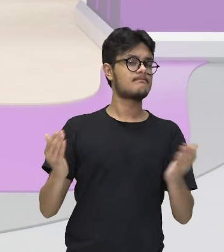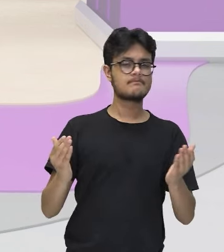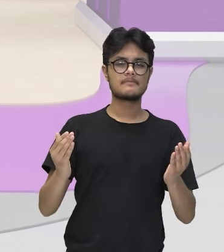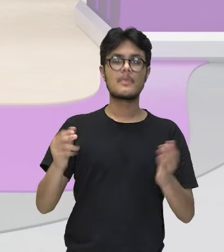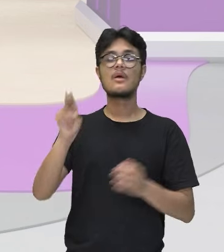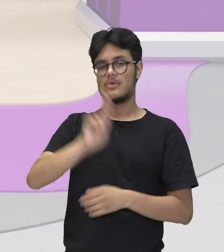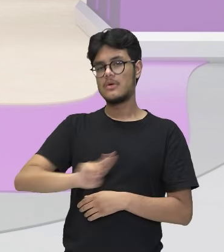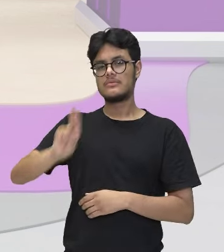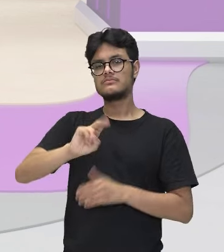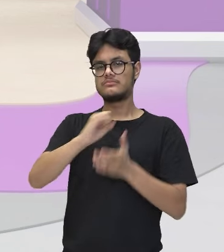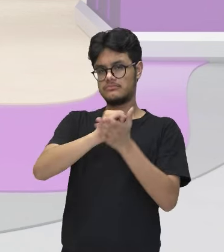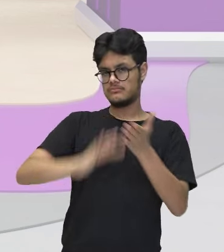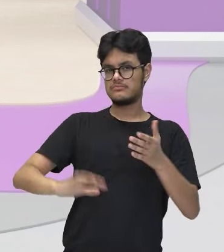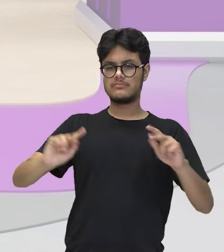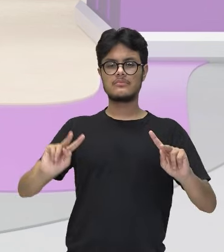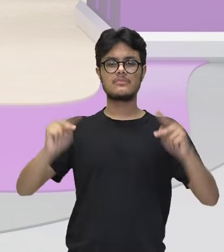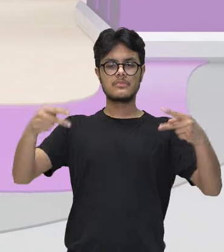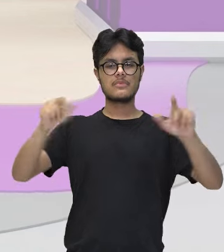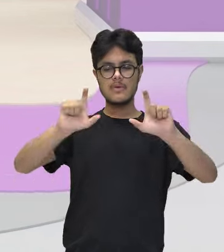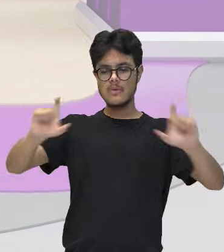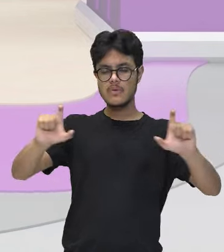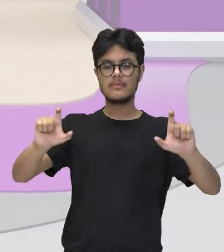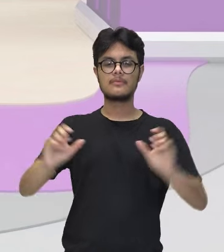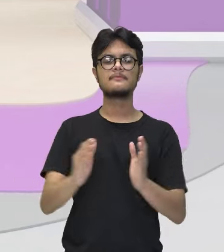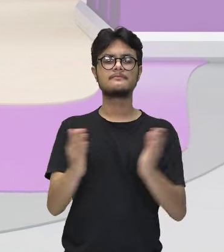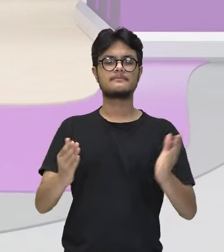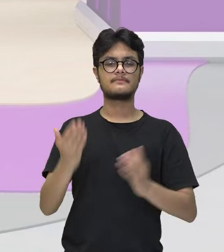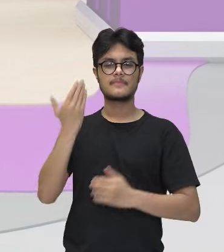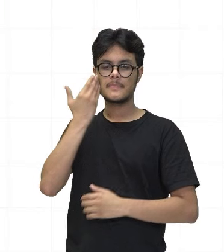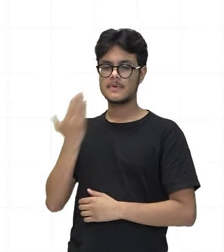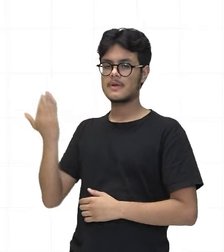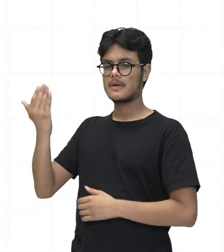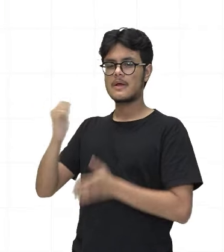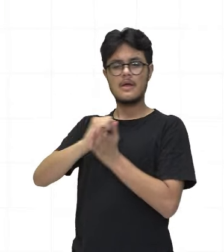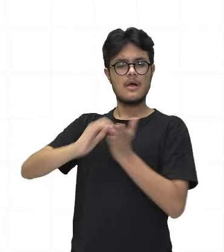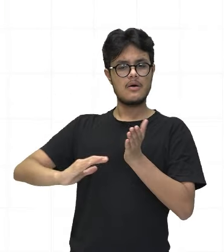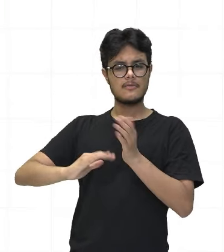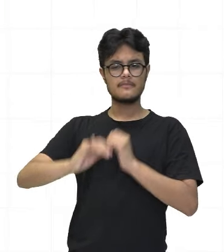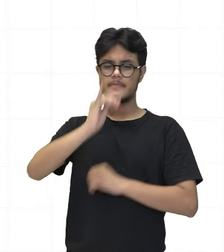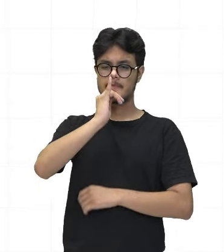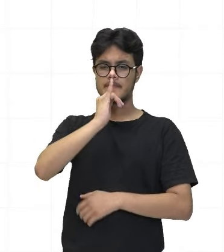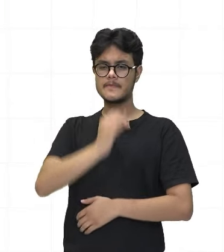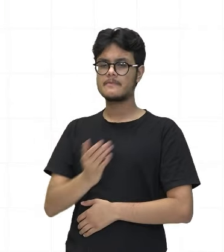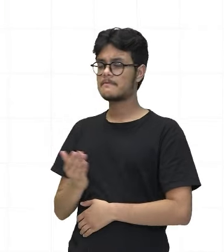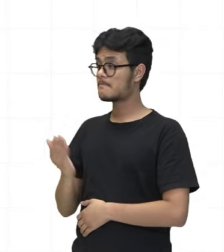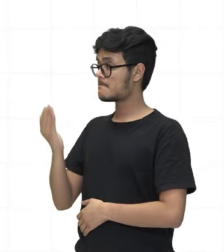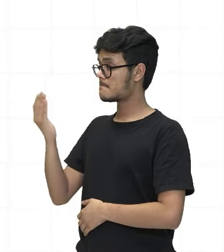resolver o problema, tá bom? Então, acompanhe aí comigo alguns exemplos.